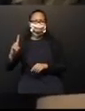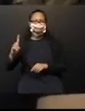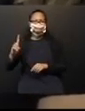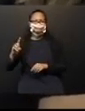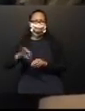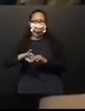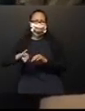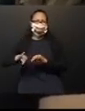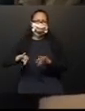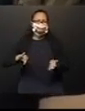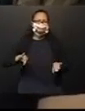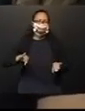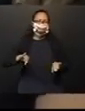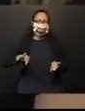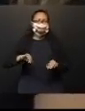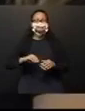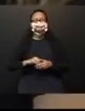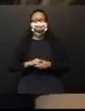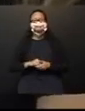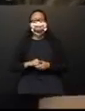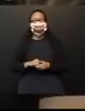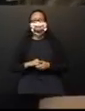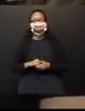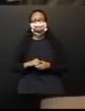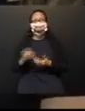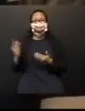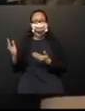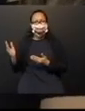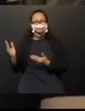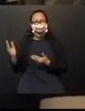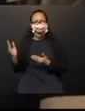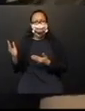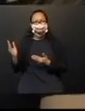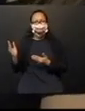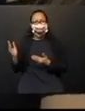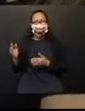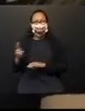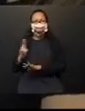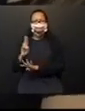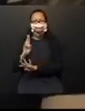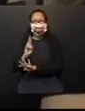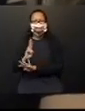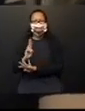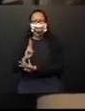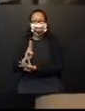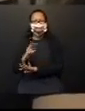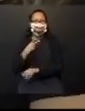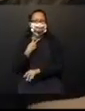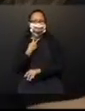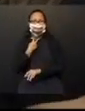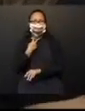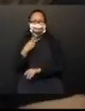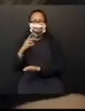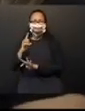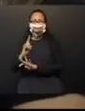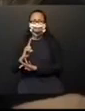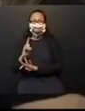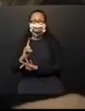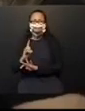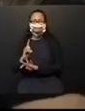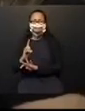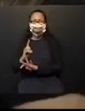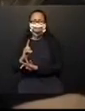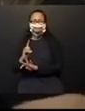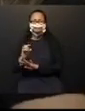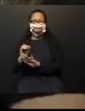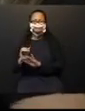ó. 10 mais 1. Se aqui é a unidade, não pode ficar dezena, eu vou passar a minha dezena para